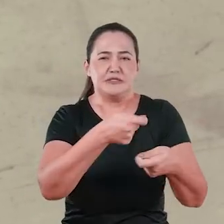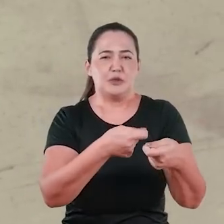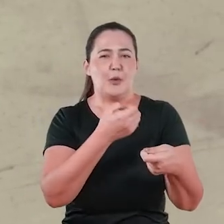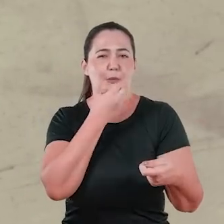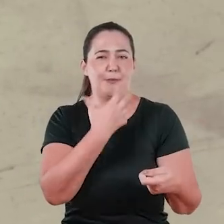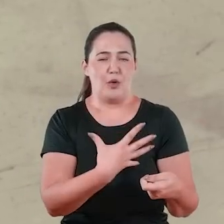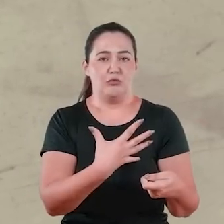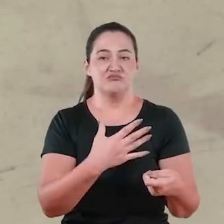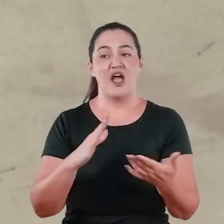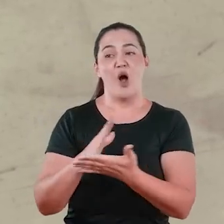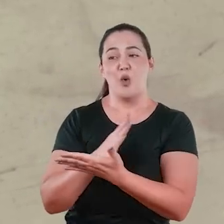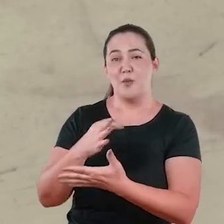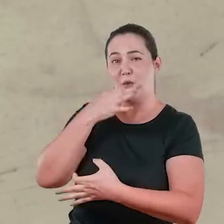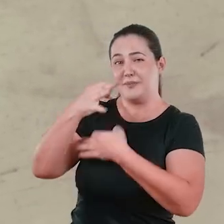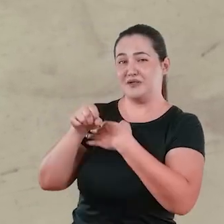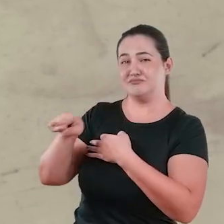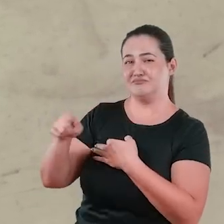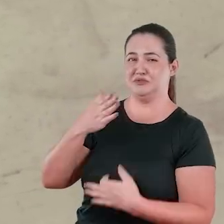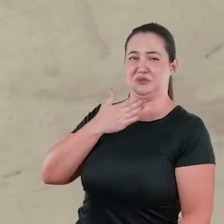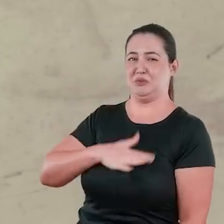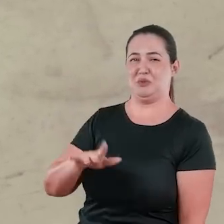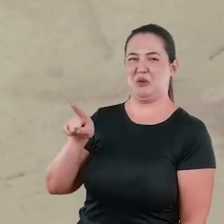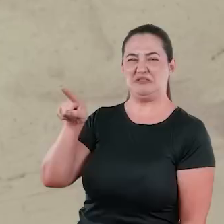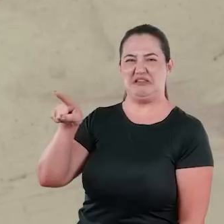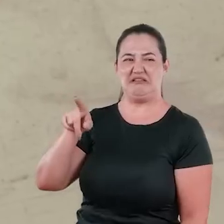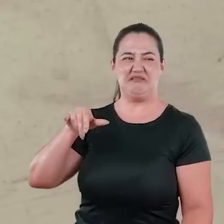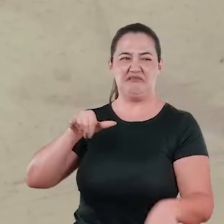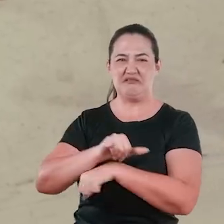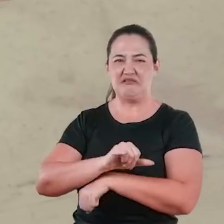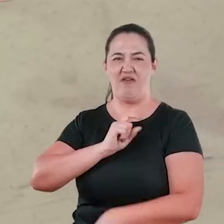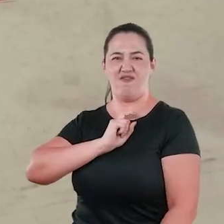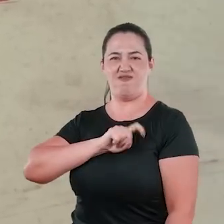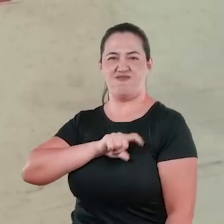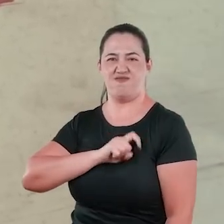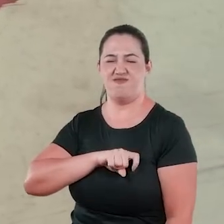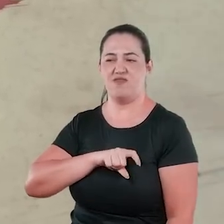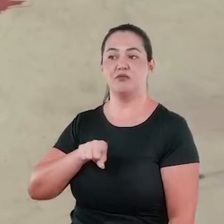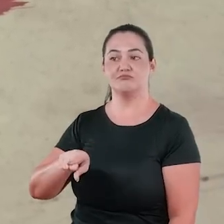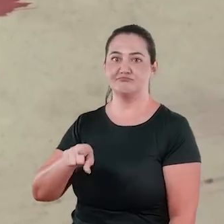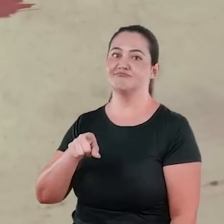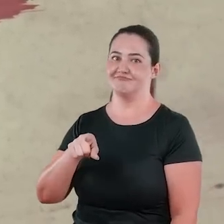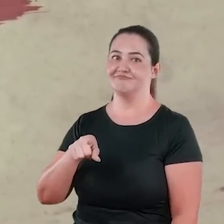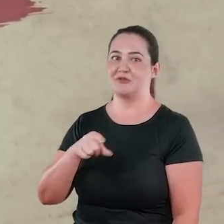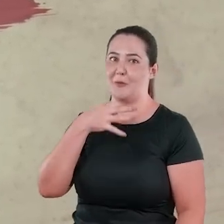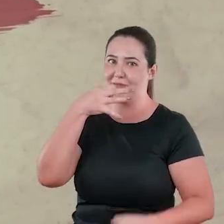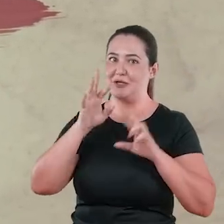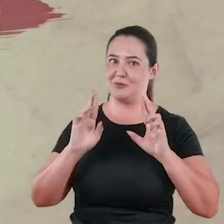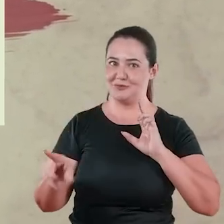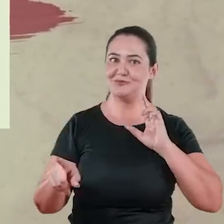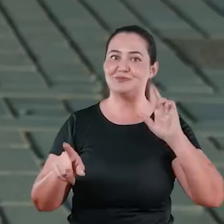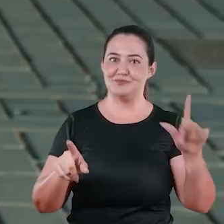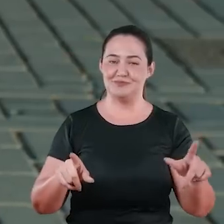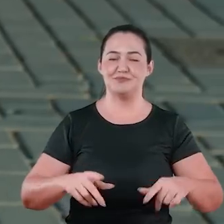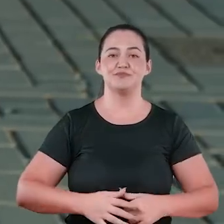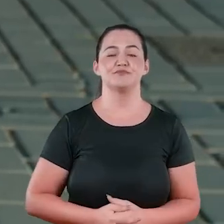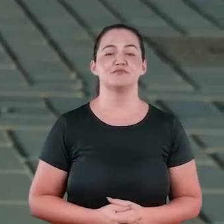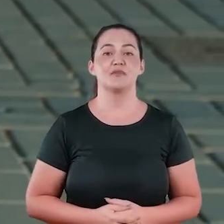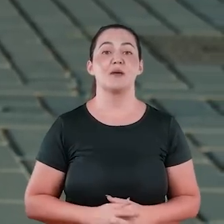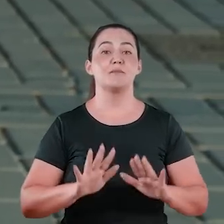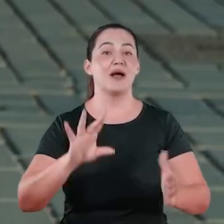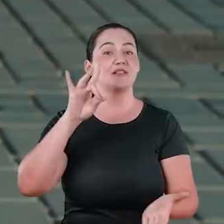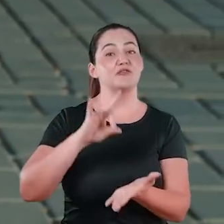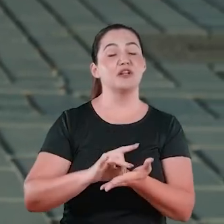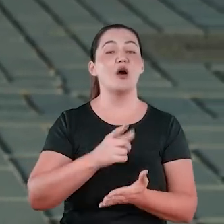de visão. Outros o reputam como um déspota, alguém malévolo que estava sentado no trono de Roma. O fato é